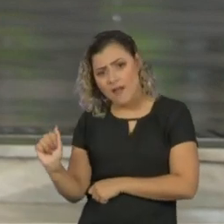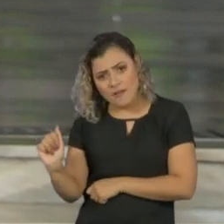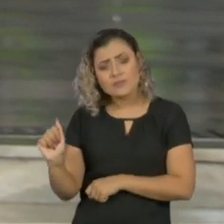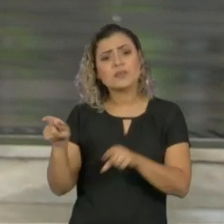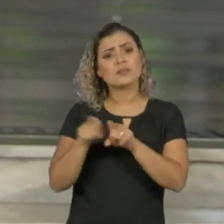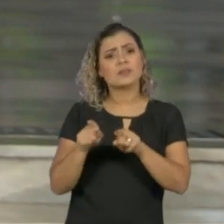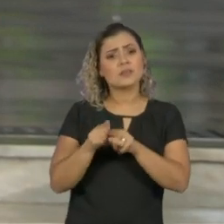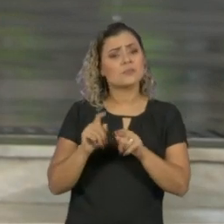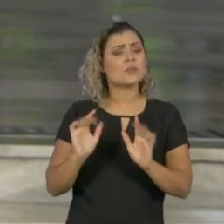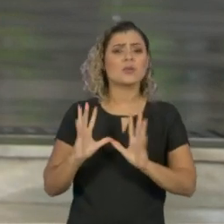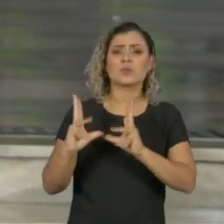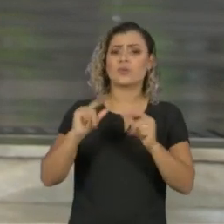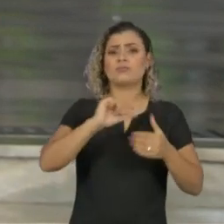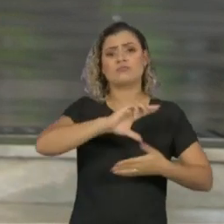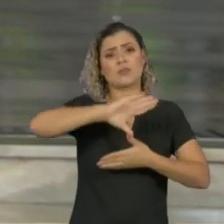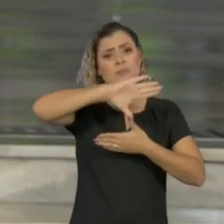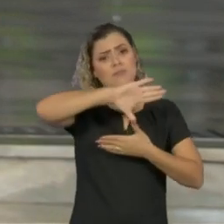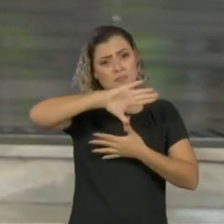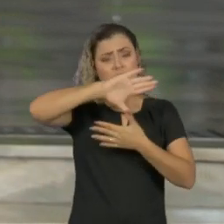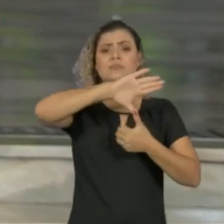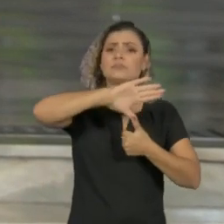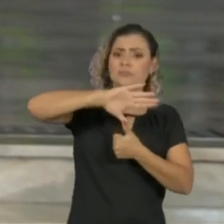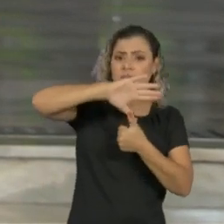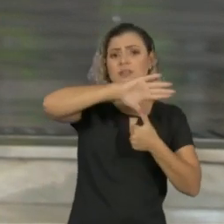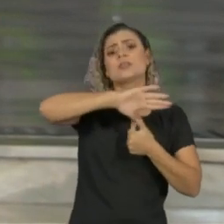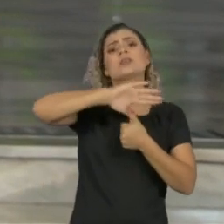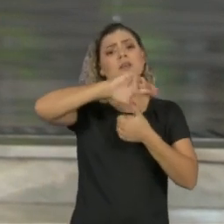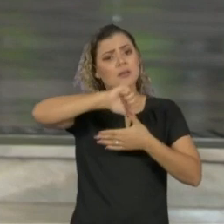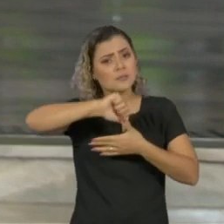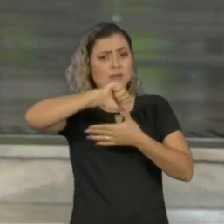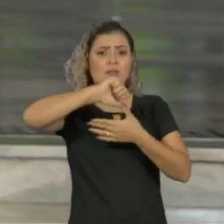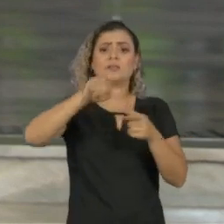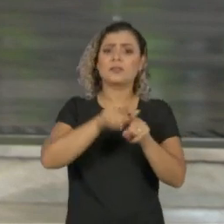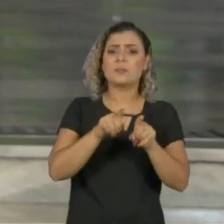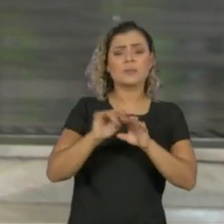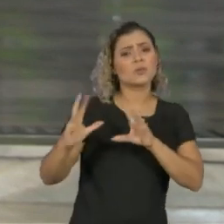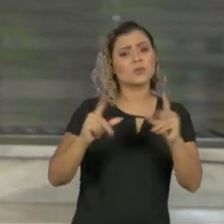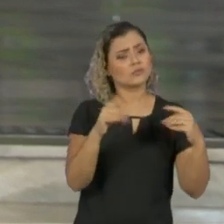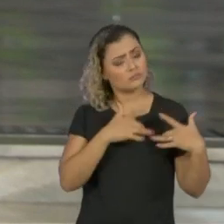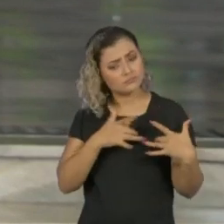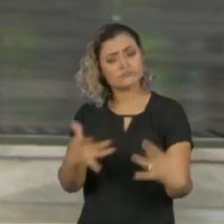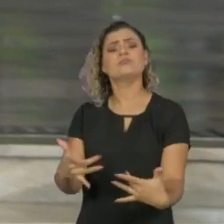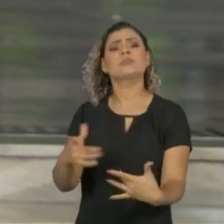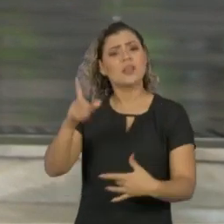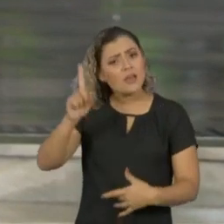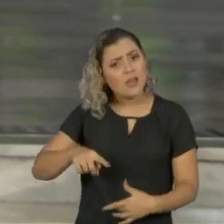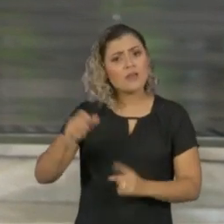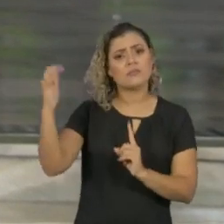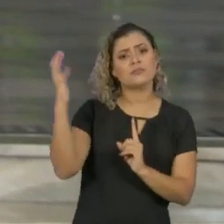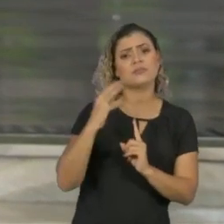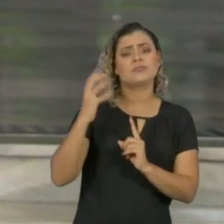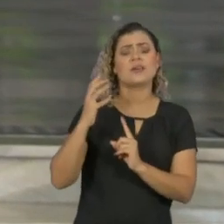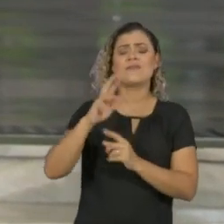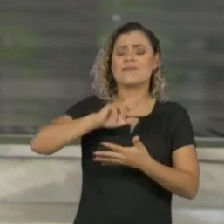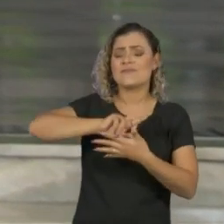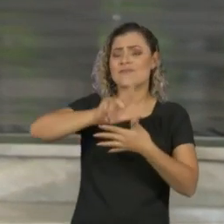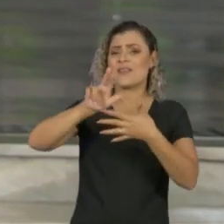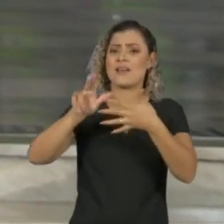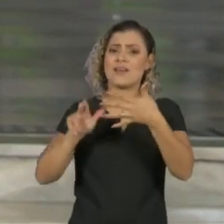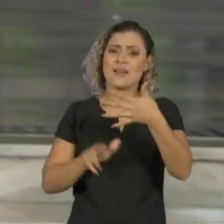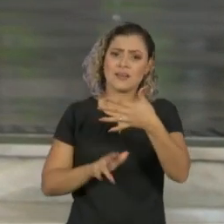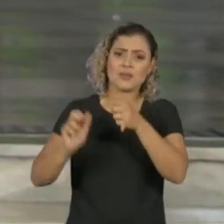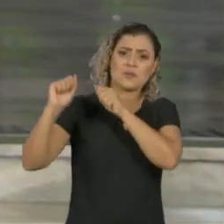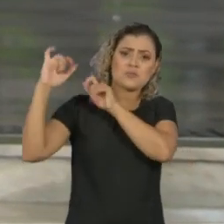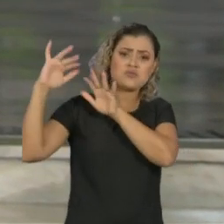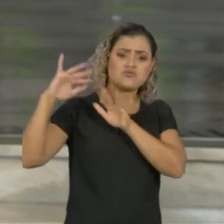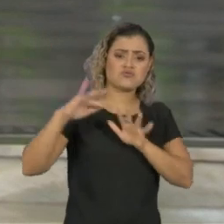na América Latina, mas em especial aos de origem latina, que são matrizes de vários